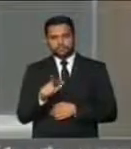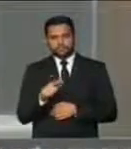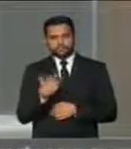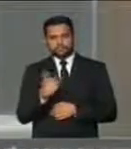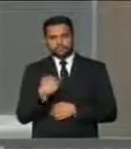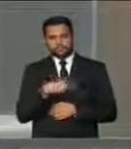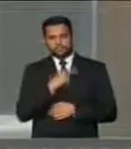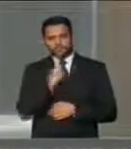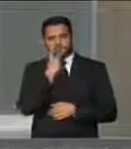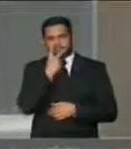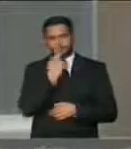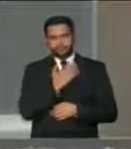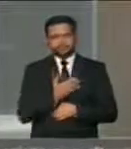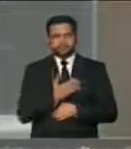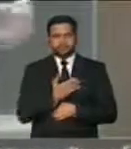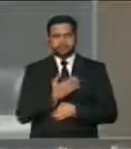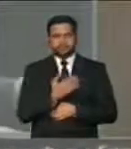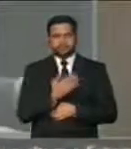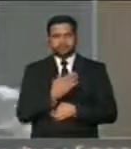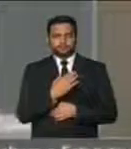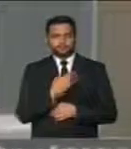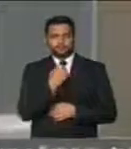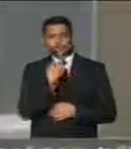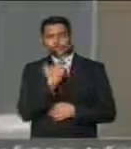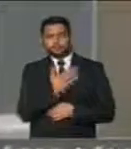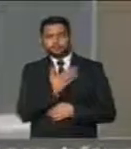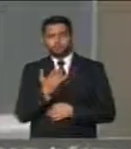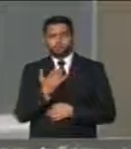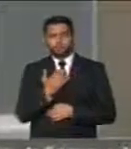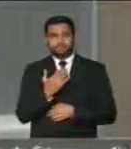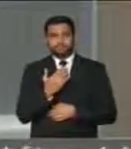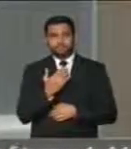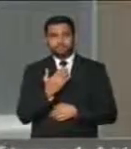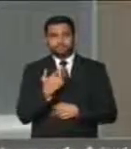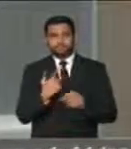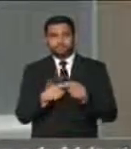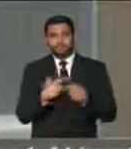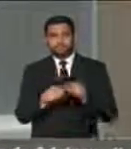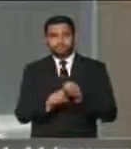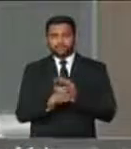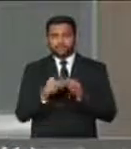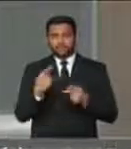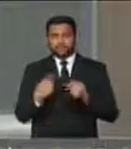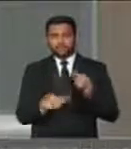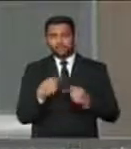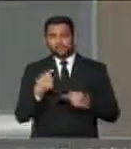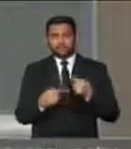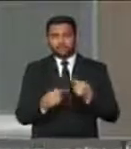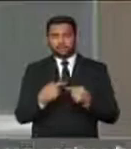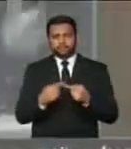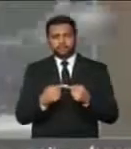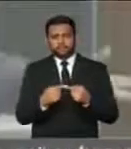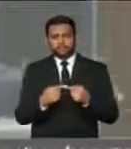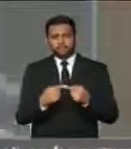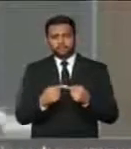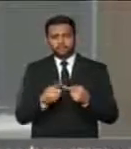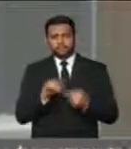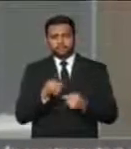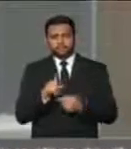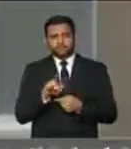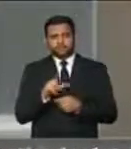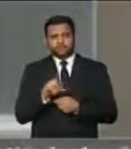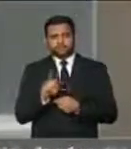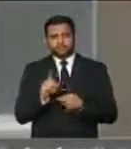nos parece razoável. É claro que se discute o risco